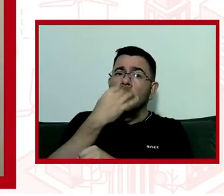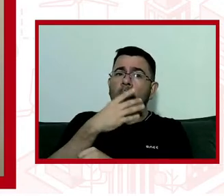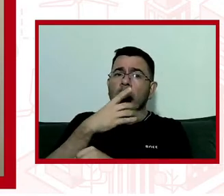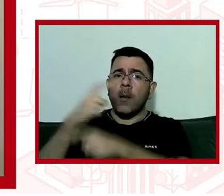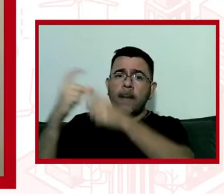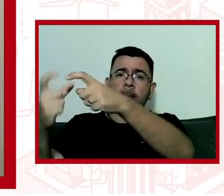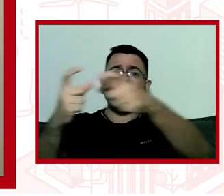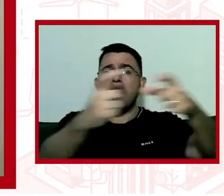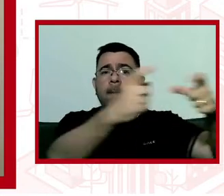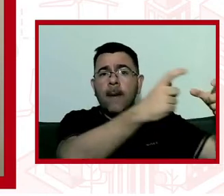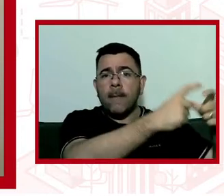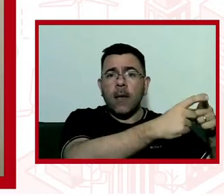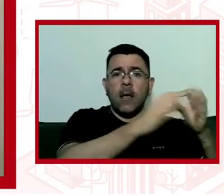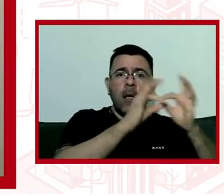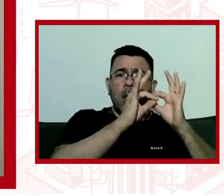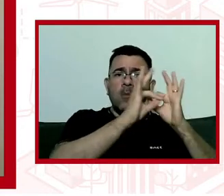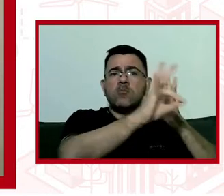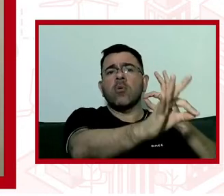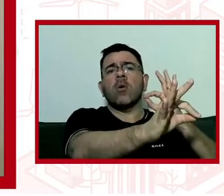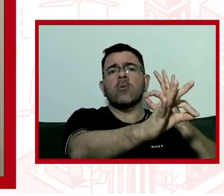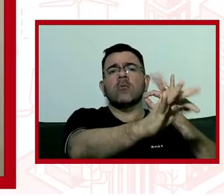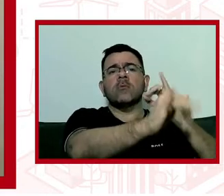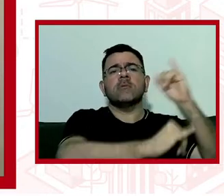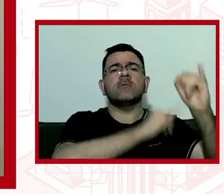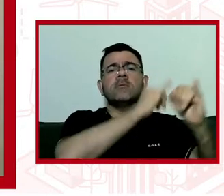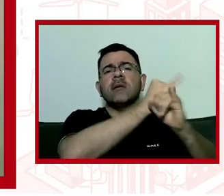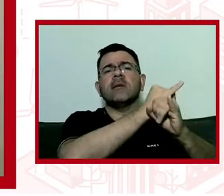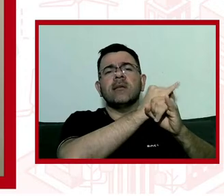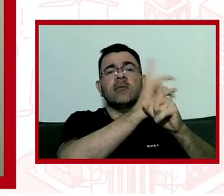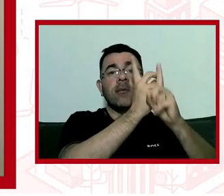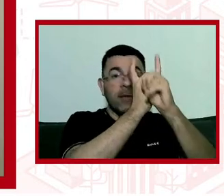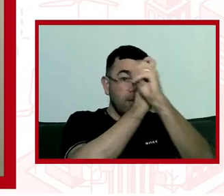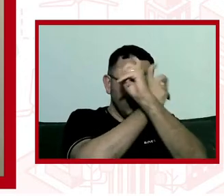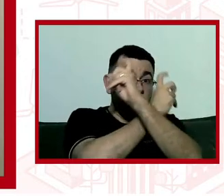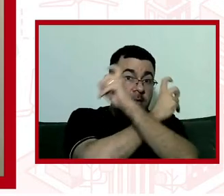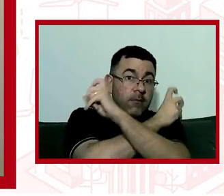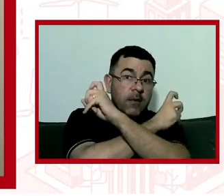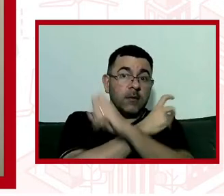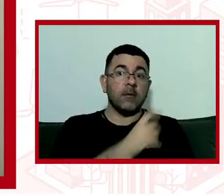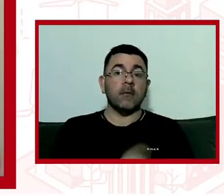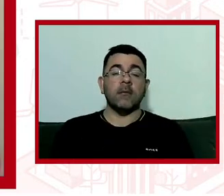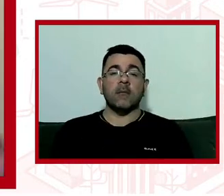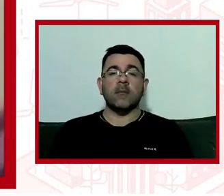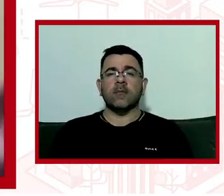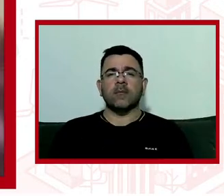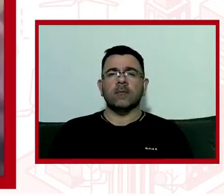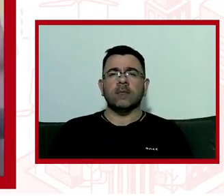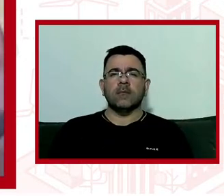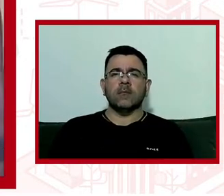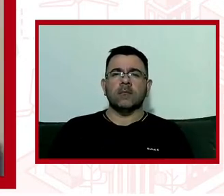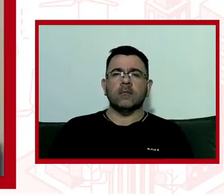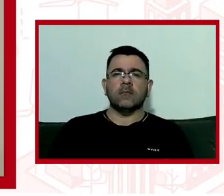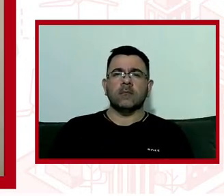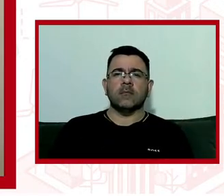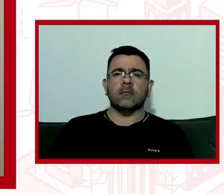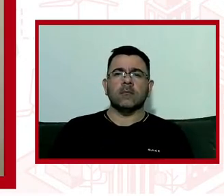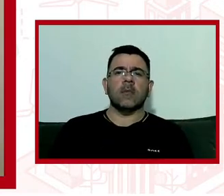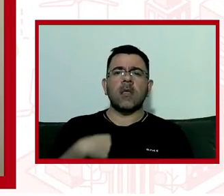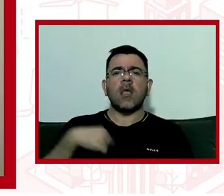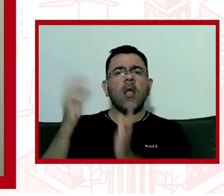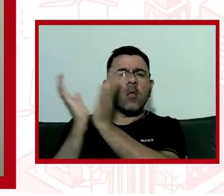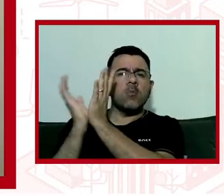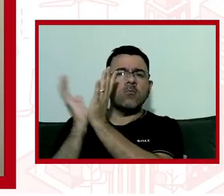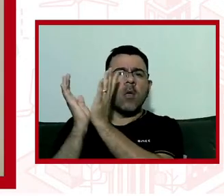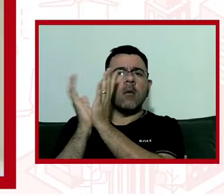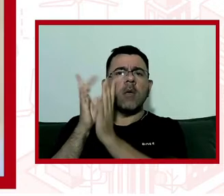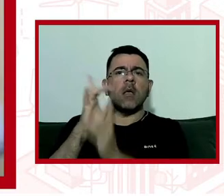remoto é mais difícil você chegar com a internet né aqui eu chego com a fibra ótica mas eu tenho uma equipe só para garantir e a